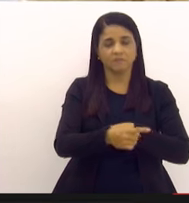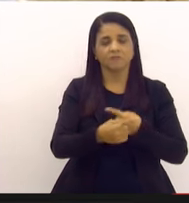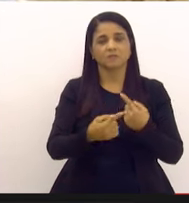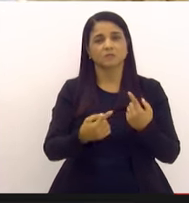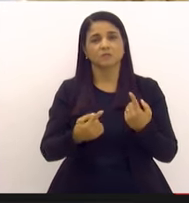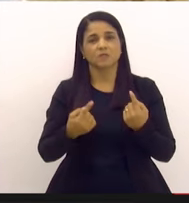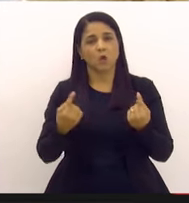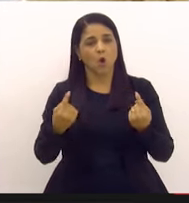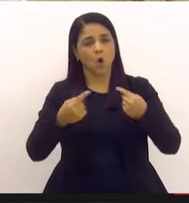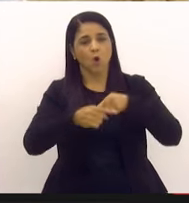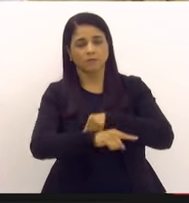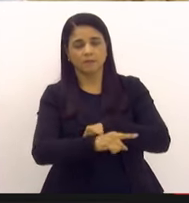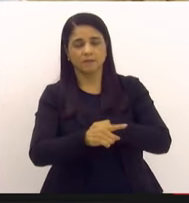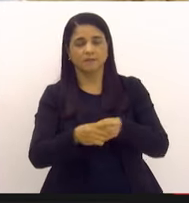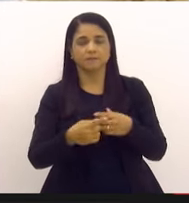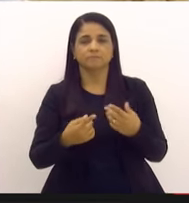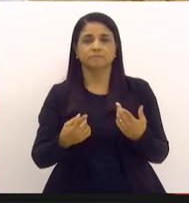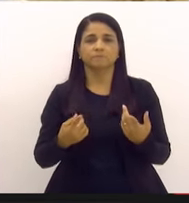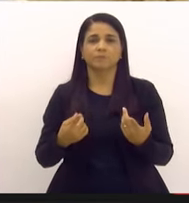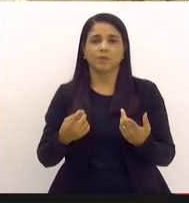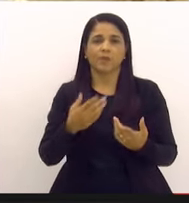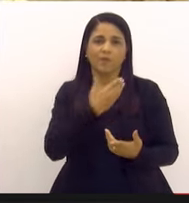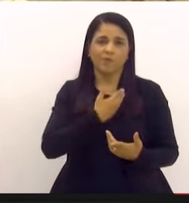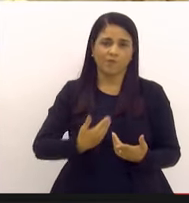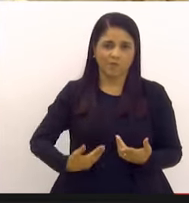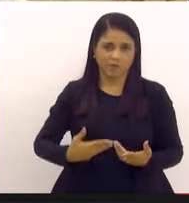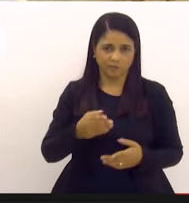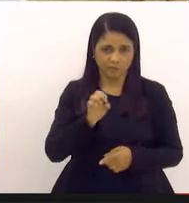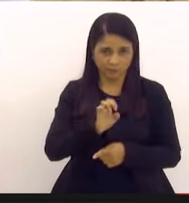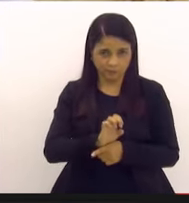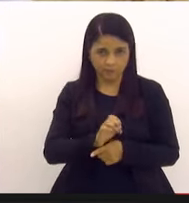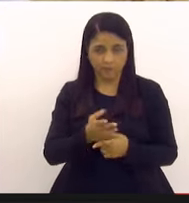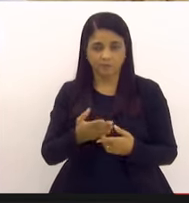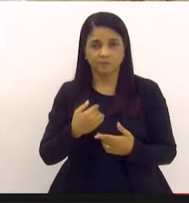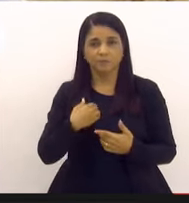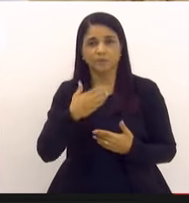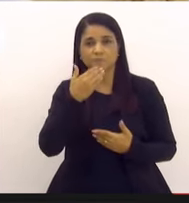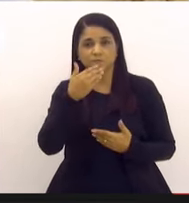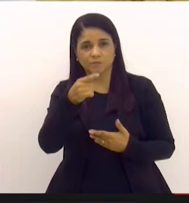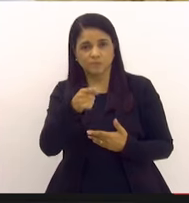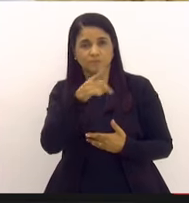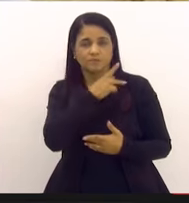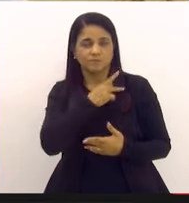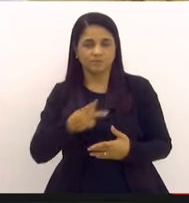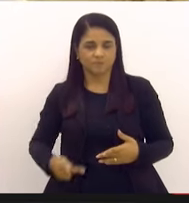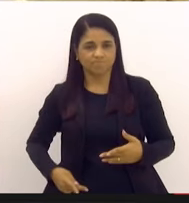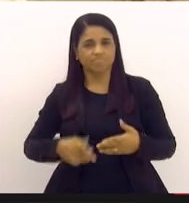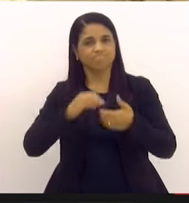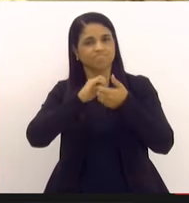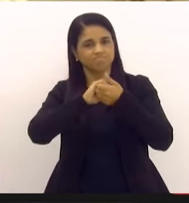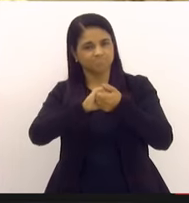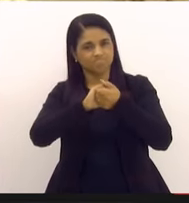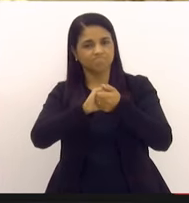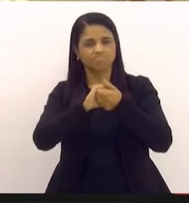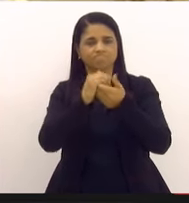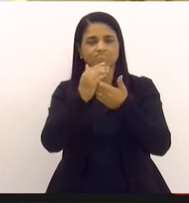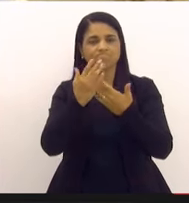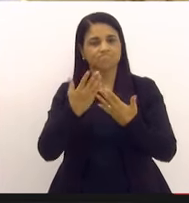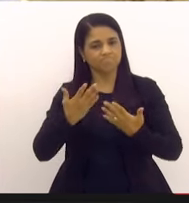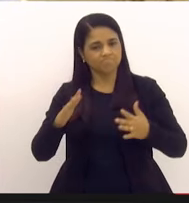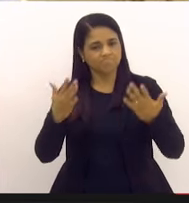quero parabenizar a Vossa Excelência em presidir essa sessão com grande